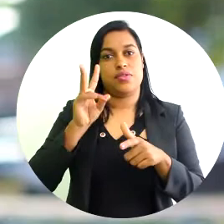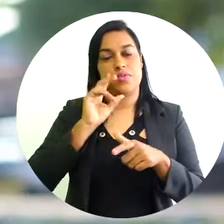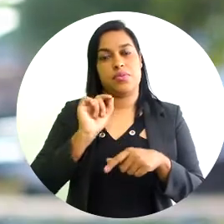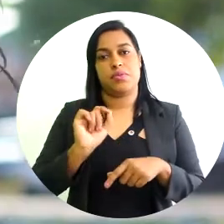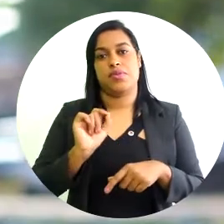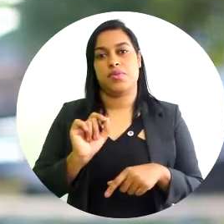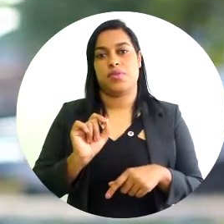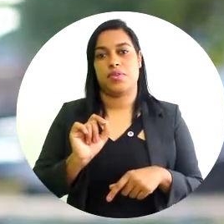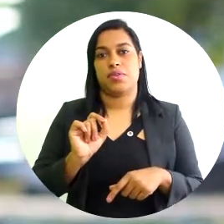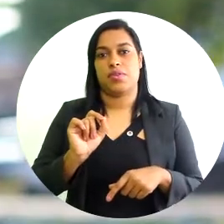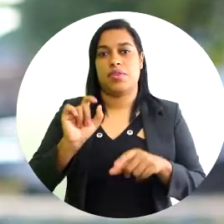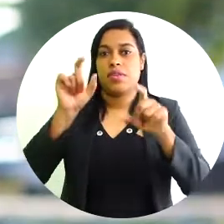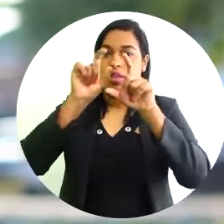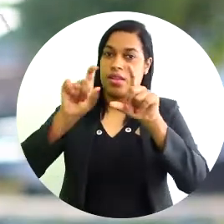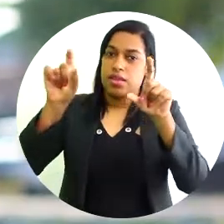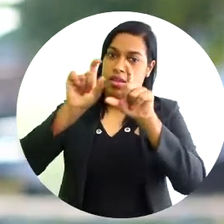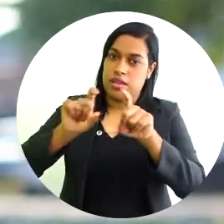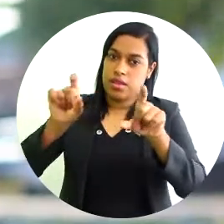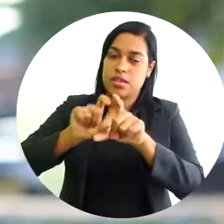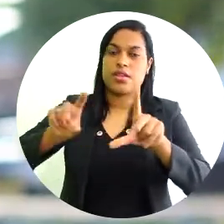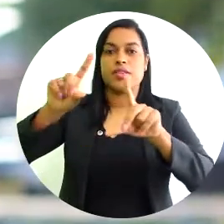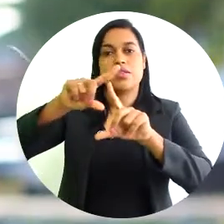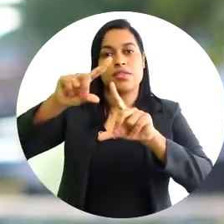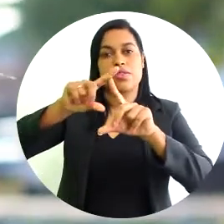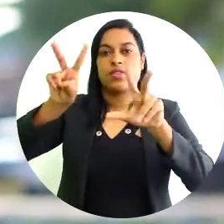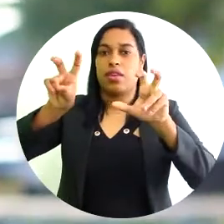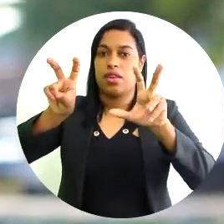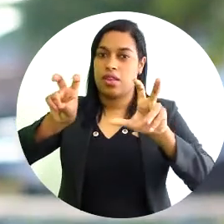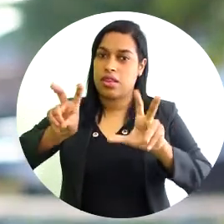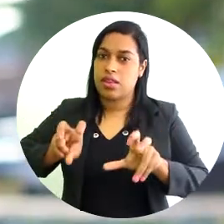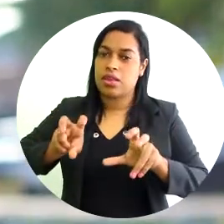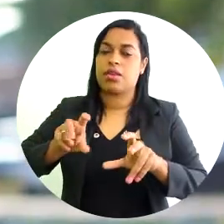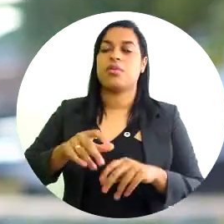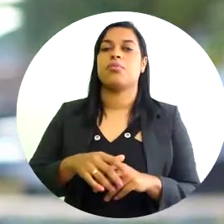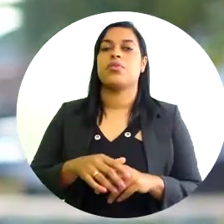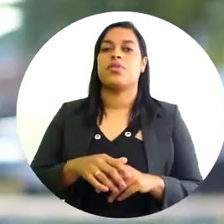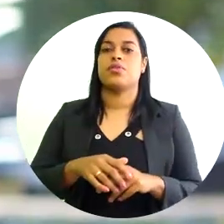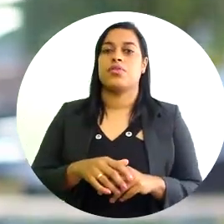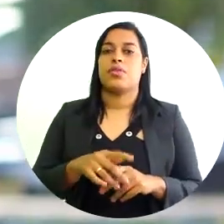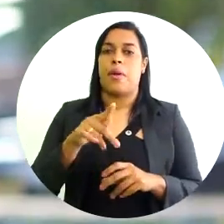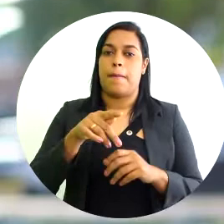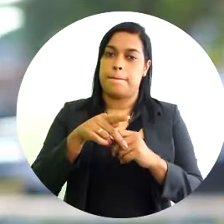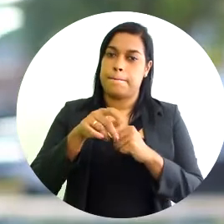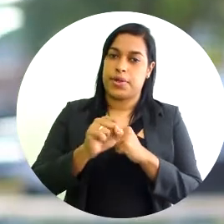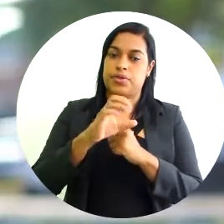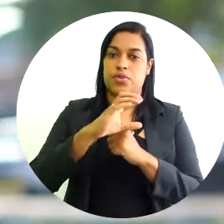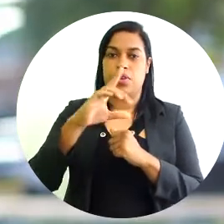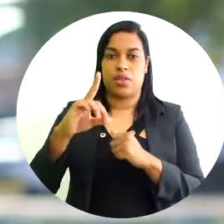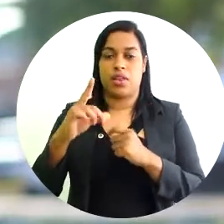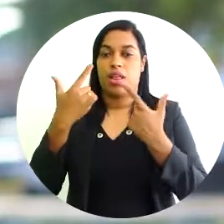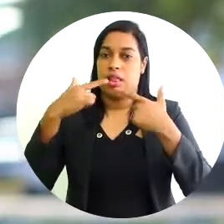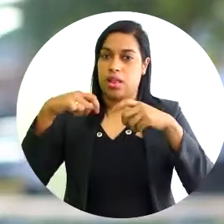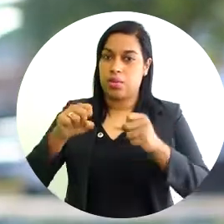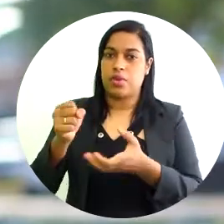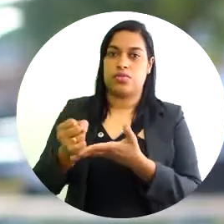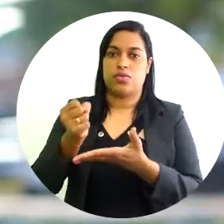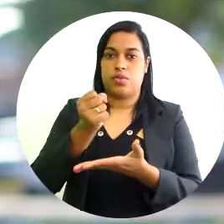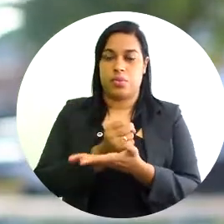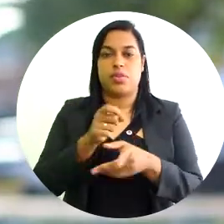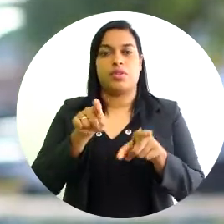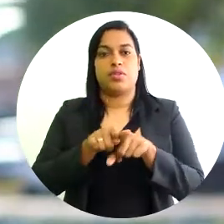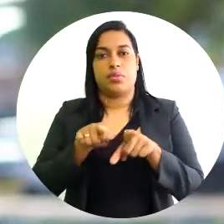vimos índices, tipos de indexação pré e pós-coordenada, vimos alguns tipos de linguagem documentária,